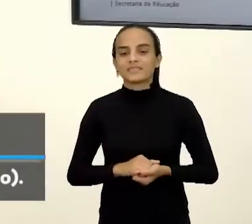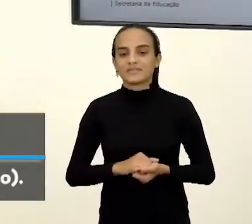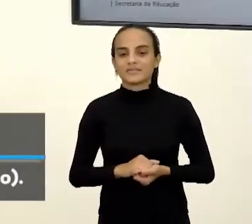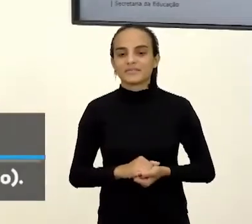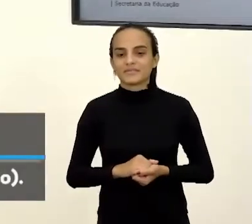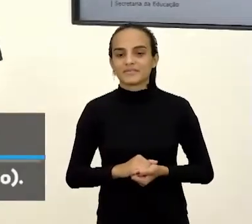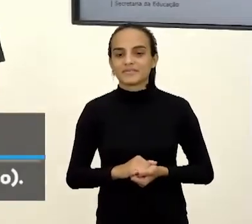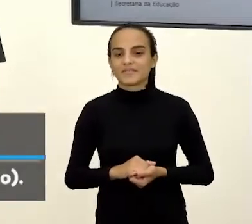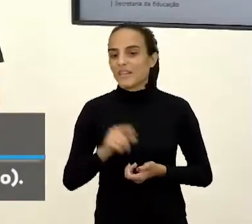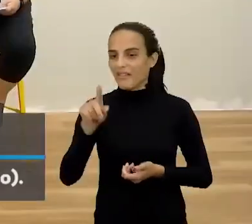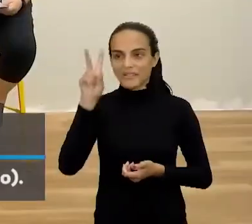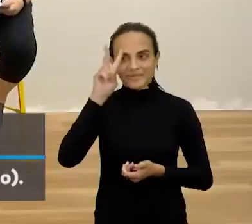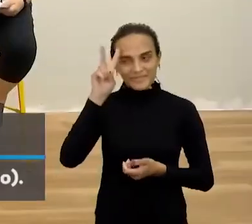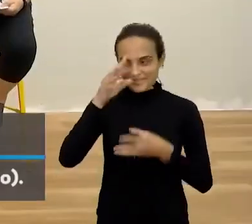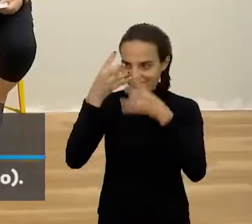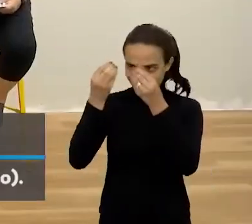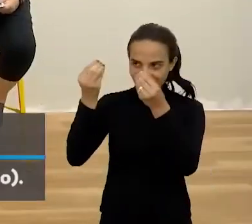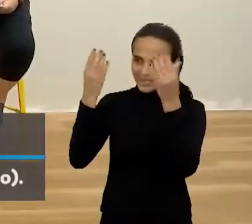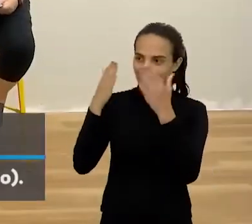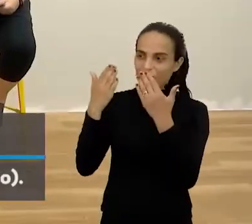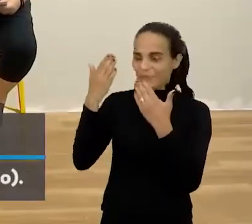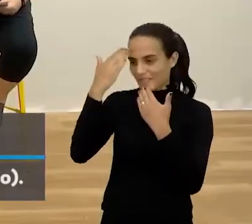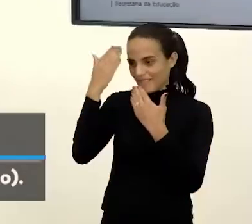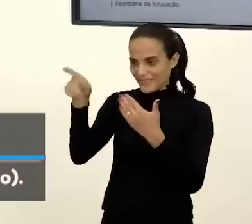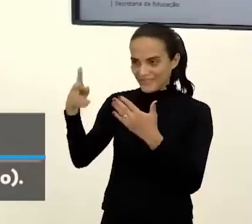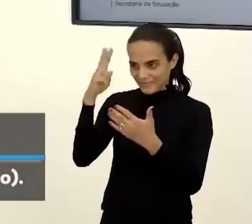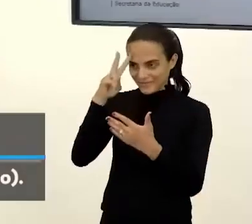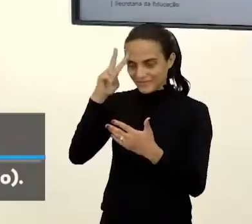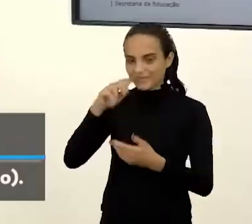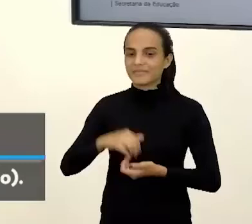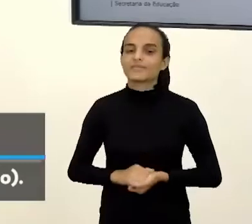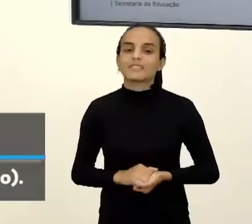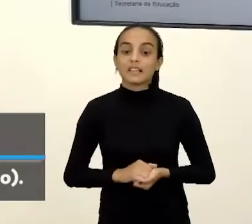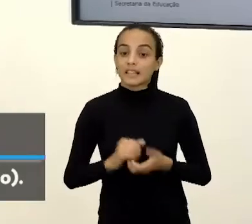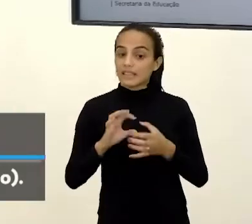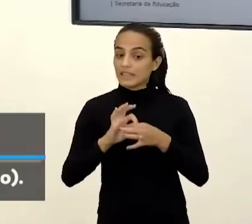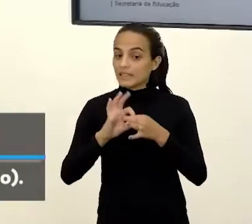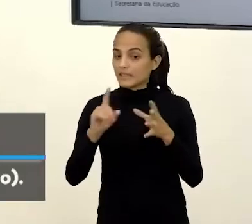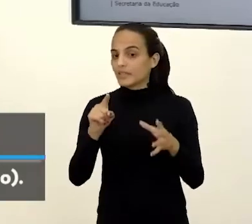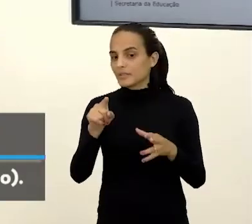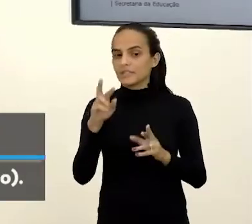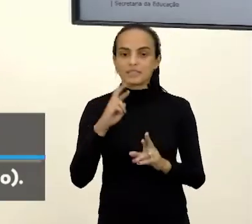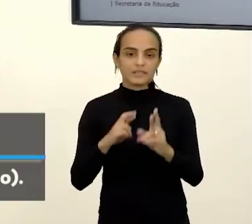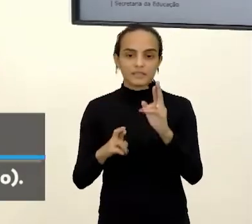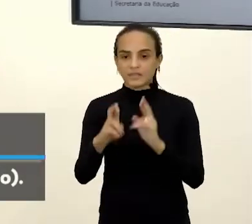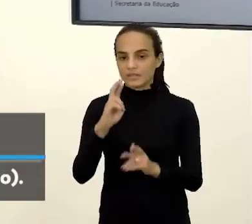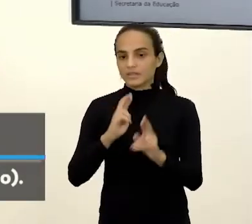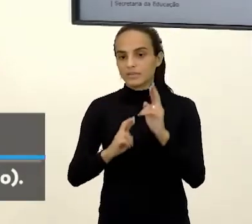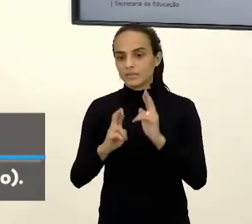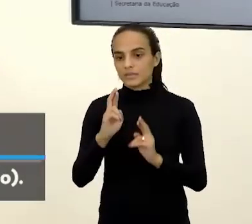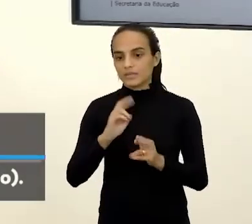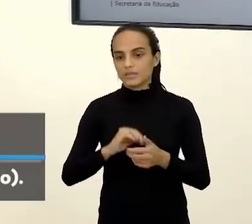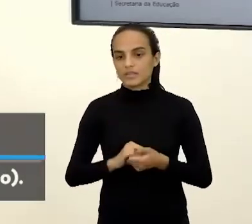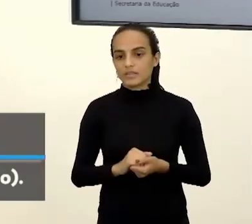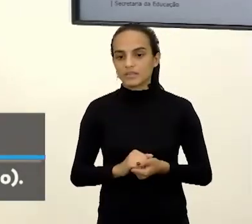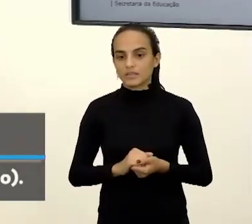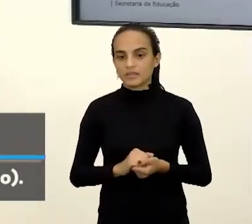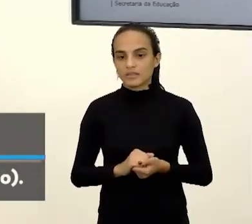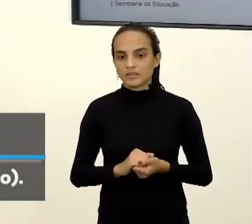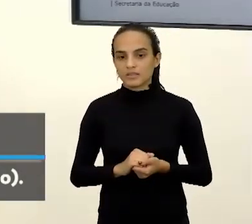ela, porque ela não tinha lembrado. Não tinha lembrado. Mas, ó, gente, já tá aberto pra vocês responderem aí